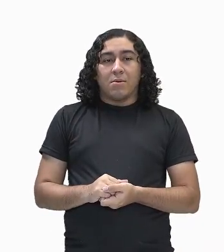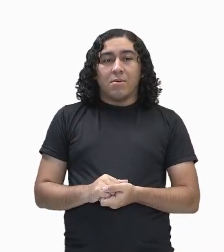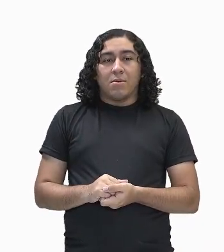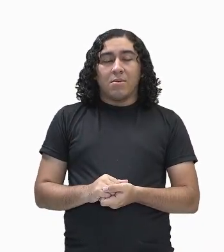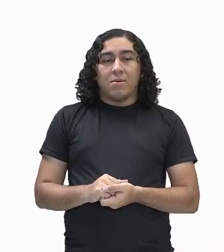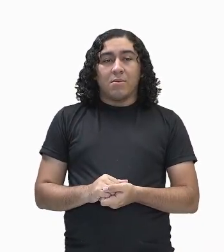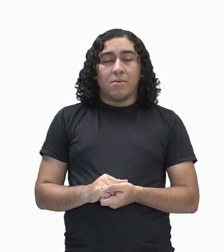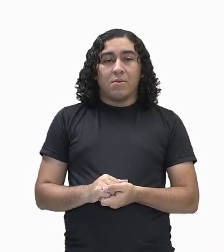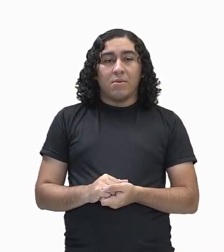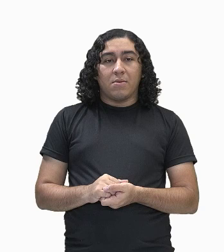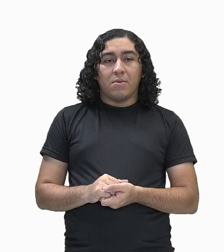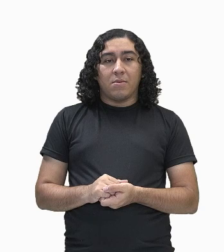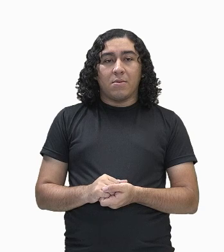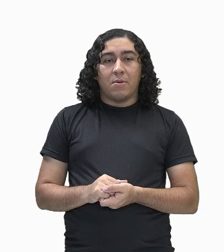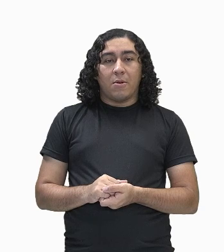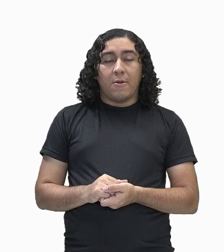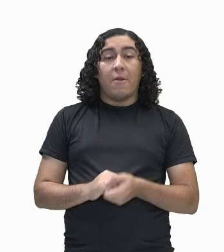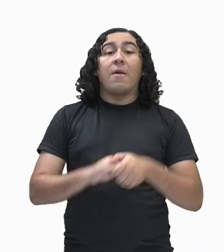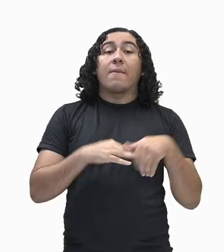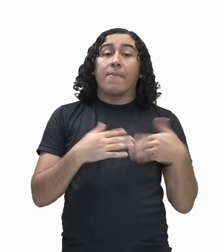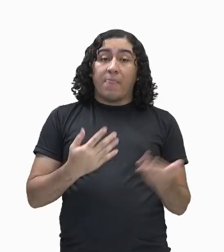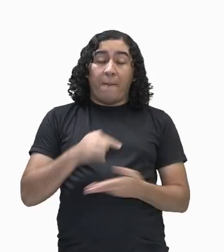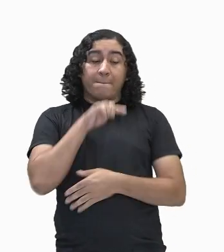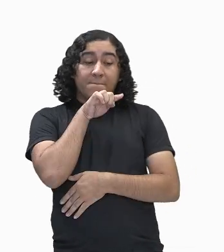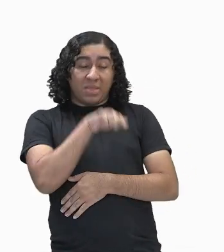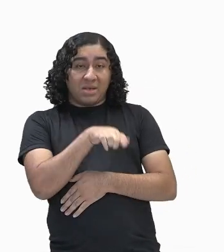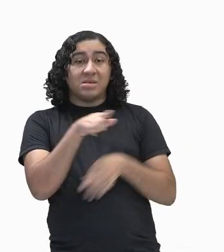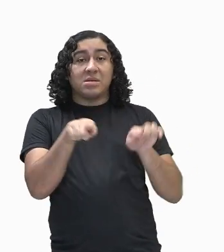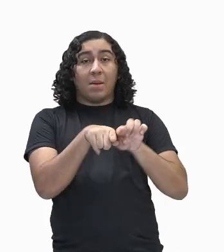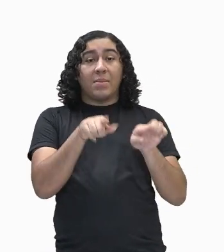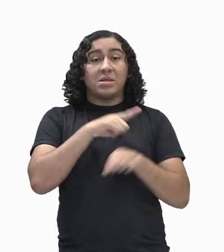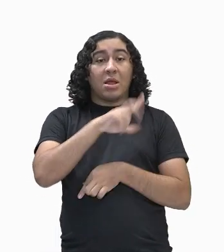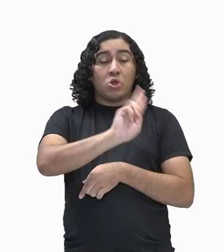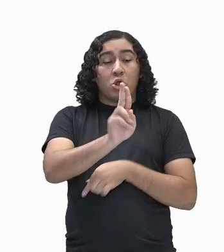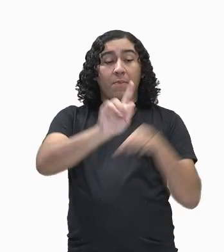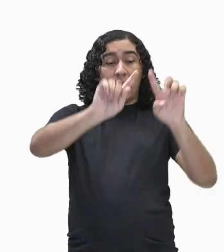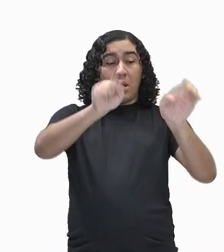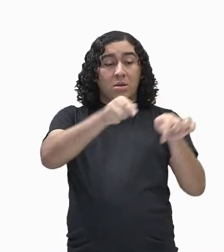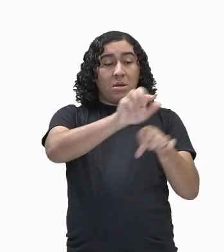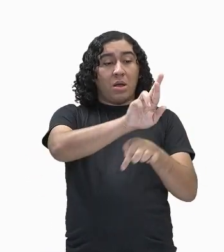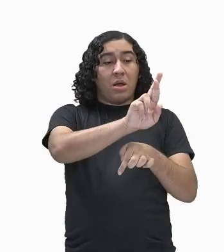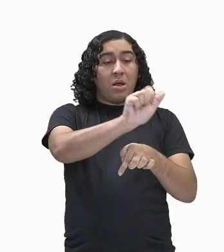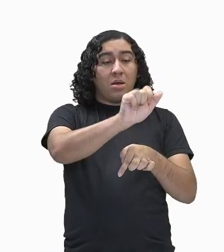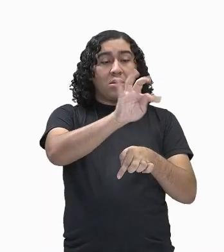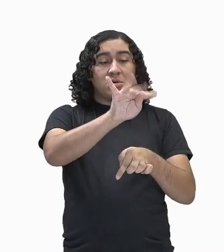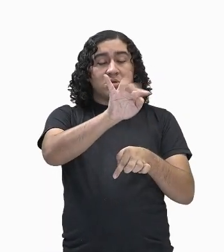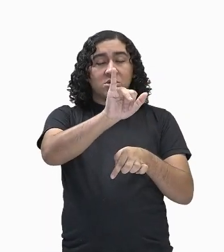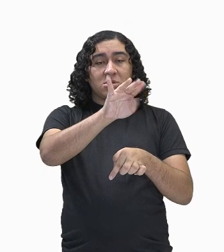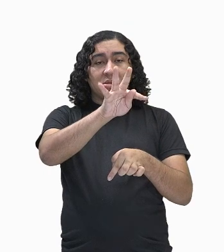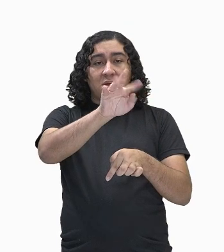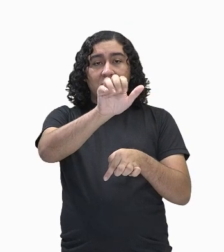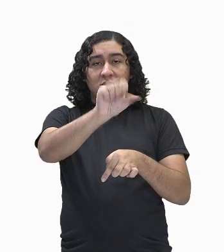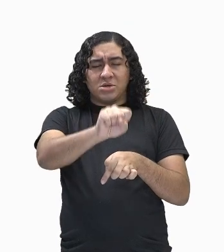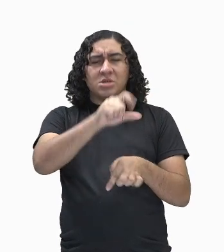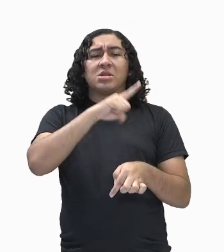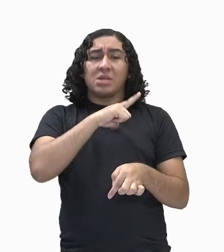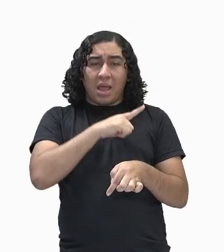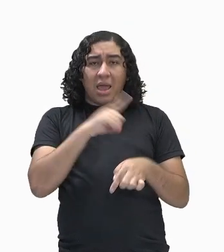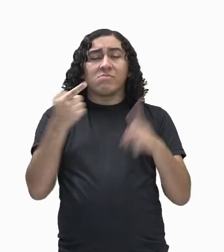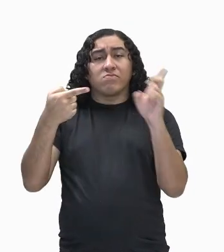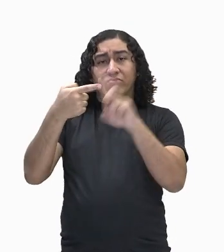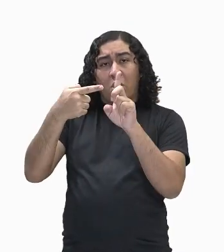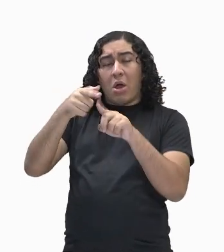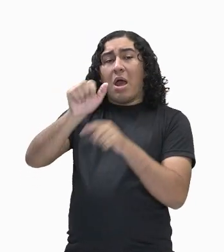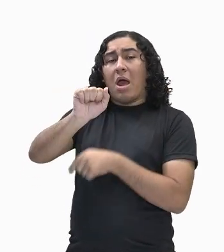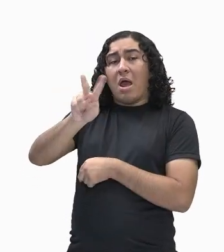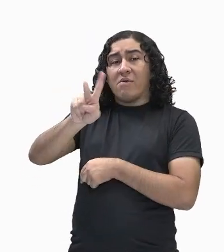Então, os paleognatas, também conhecidos como ratitas, são representados aí pelo avestruz, que eu acabei de mostrar para vocês,